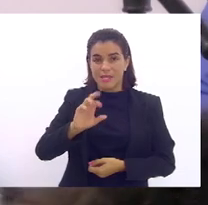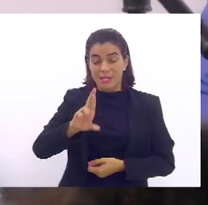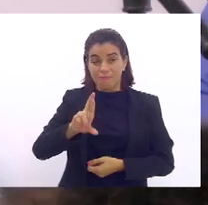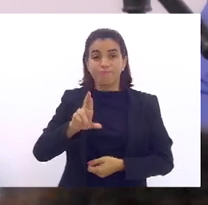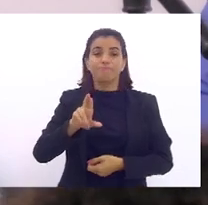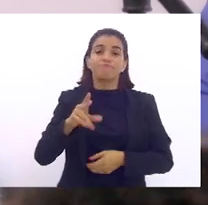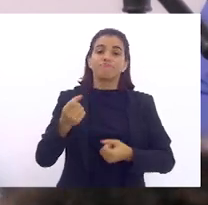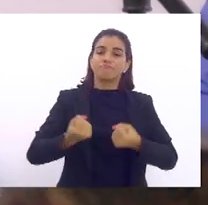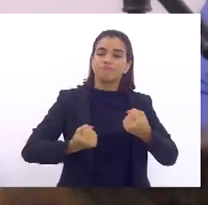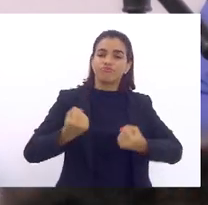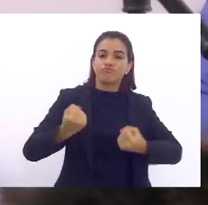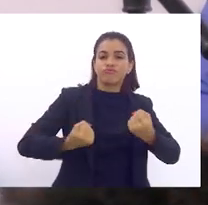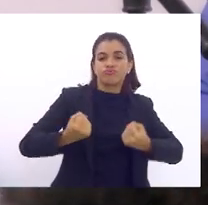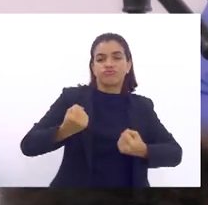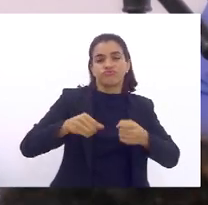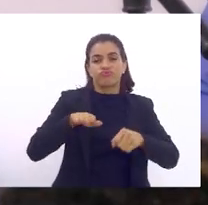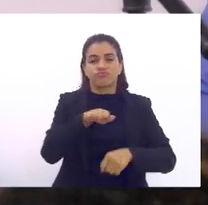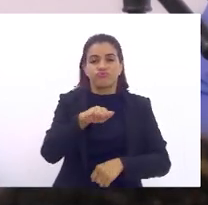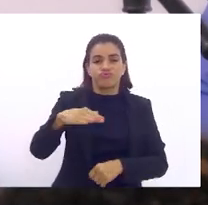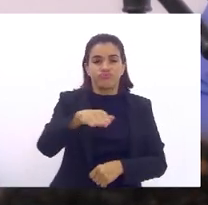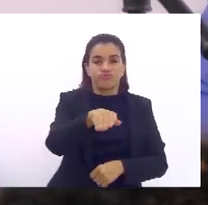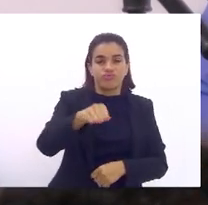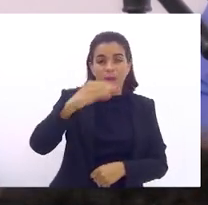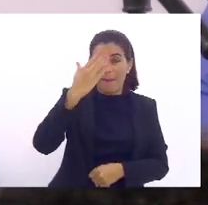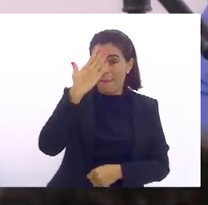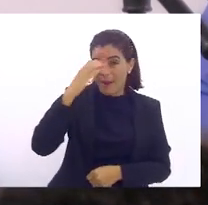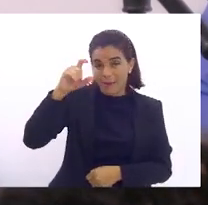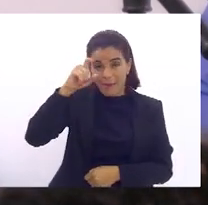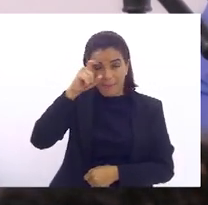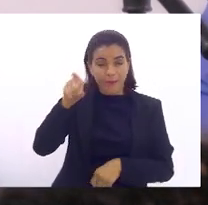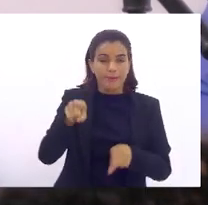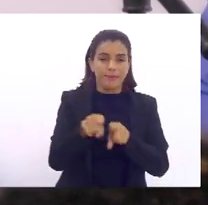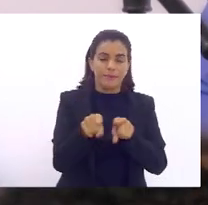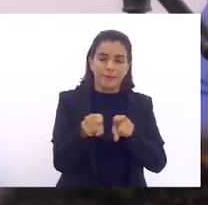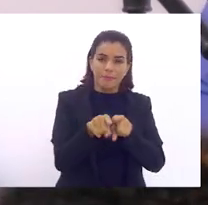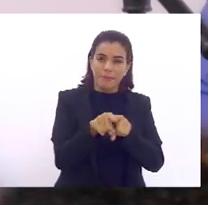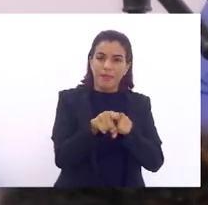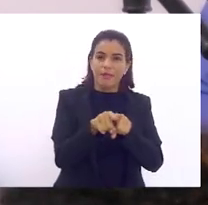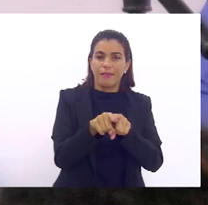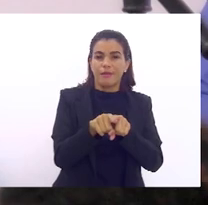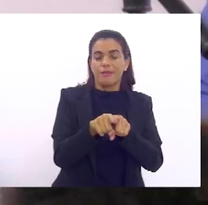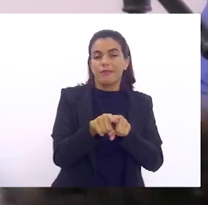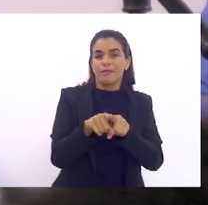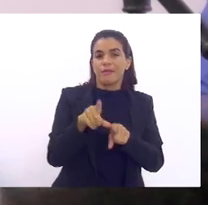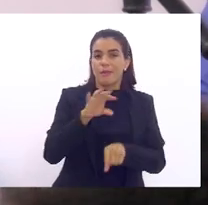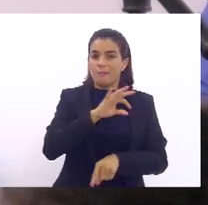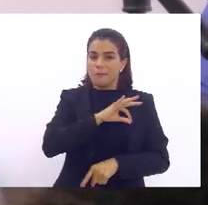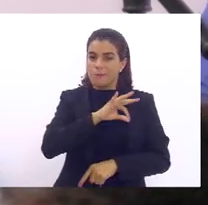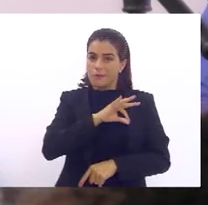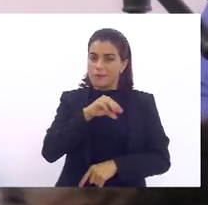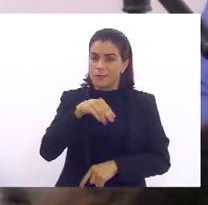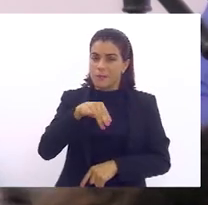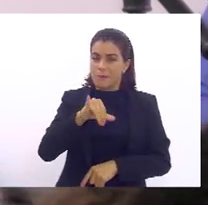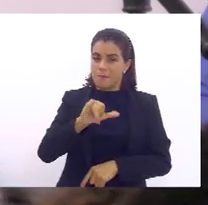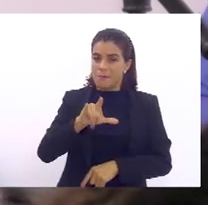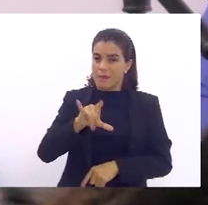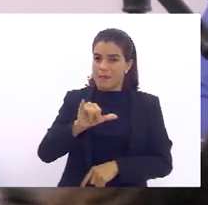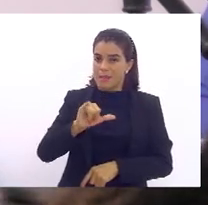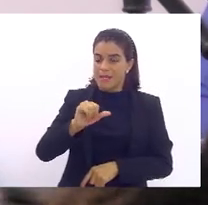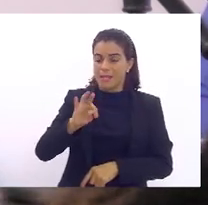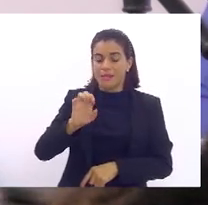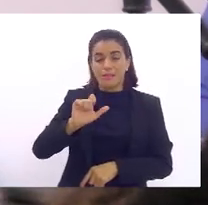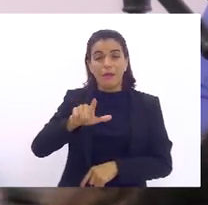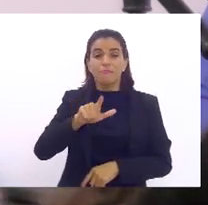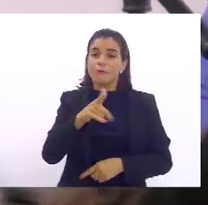Patrulha Maria da Penha os dados também eh do do do da polícia militar revelam que um alto índice de